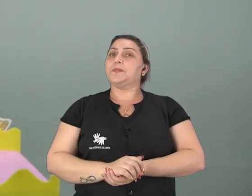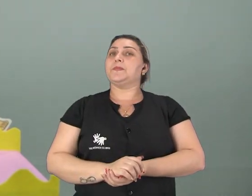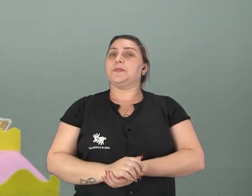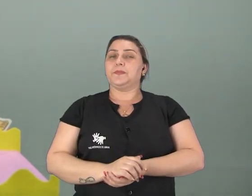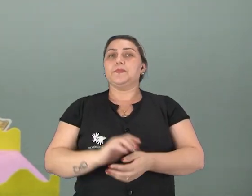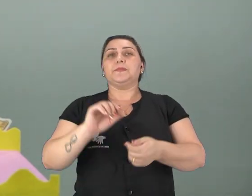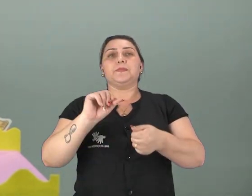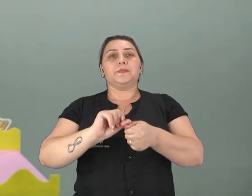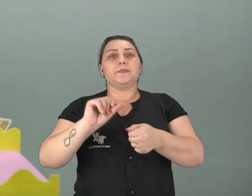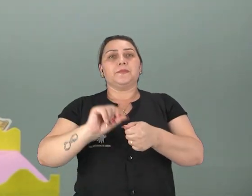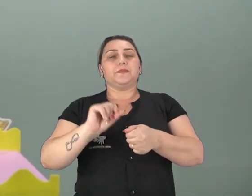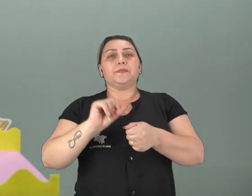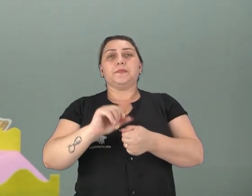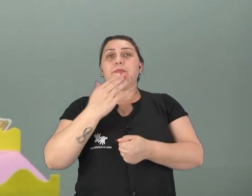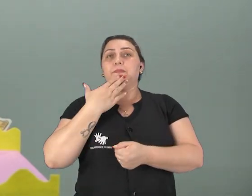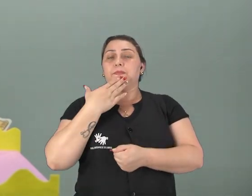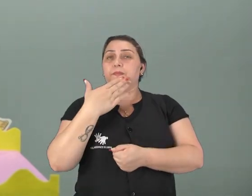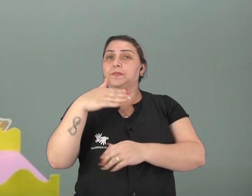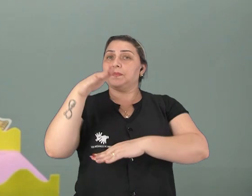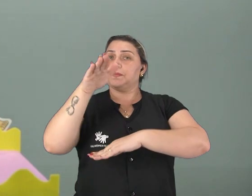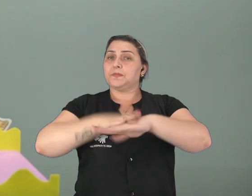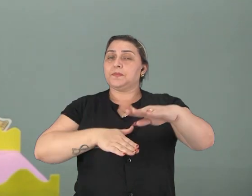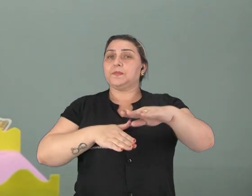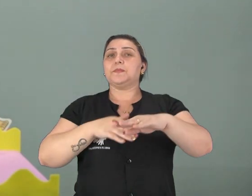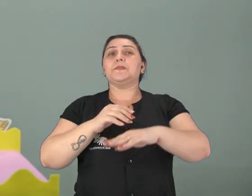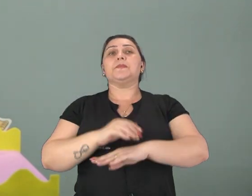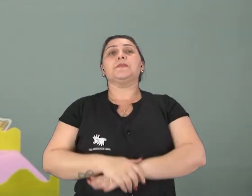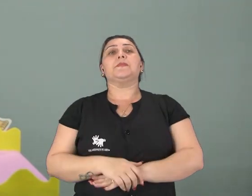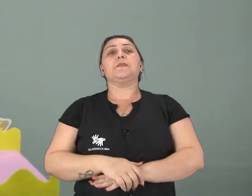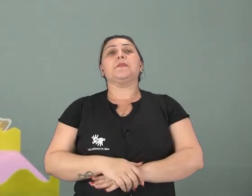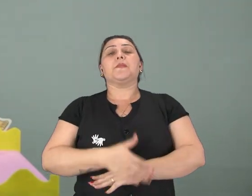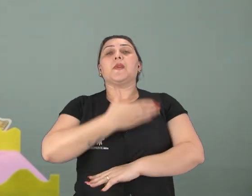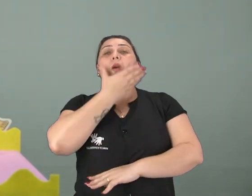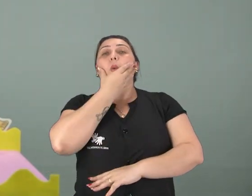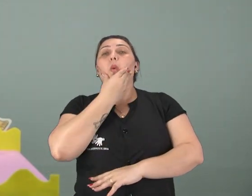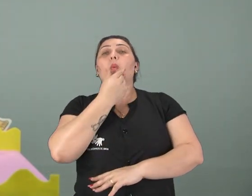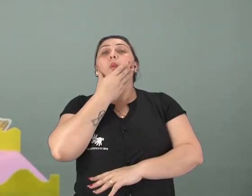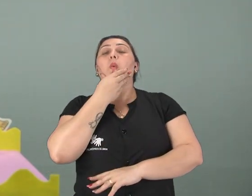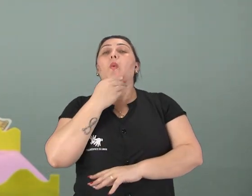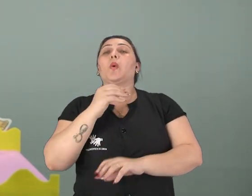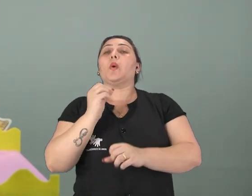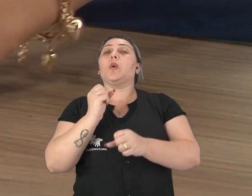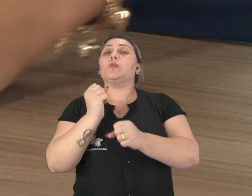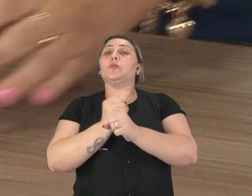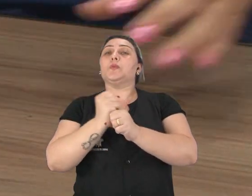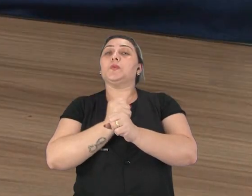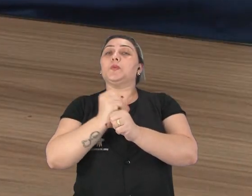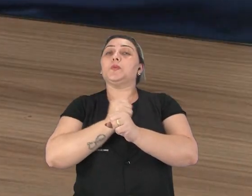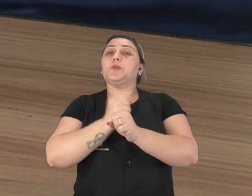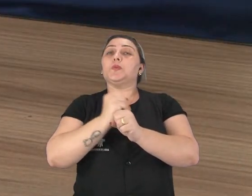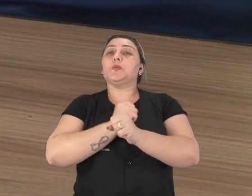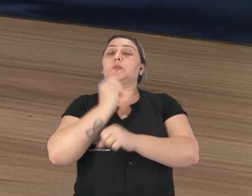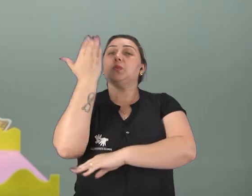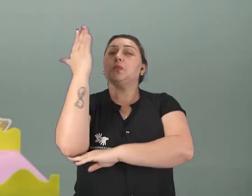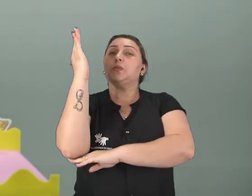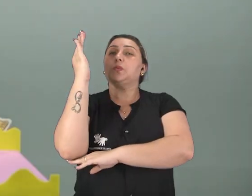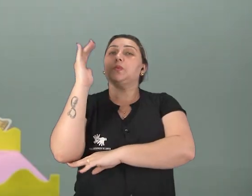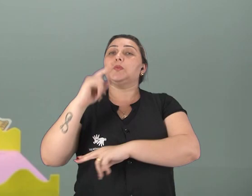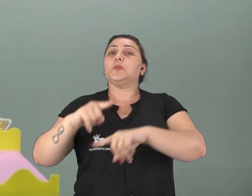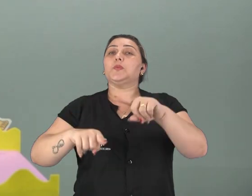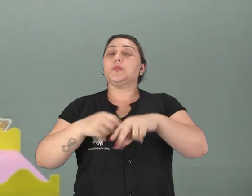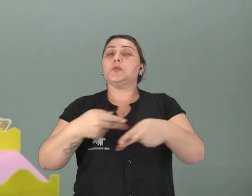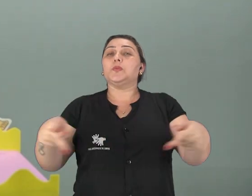ele fez. Pediu que chamasse então o carpinteiro.